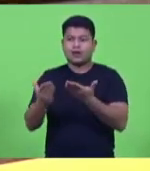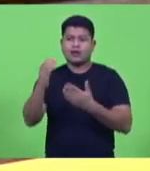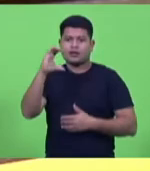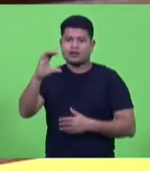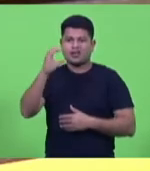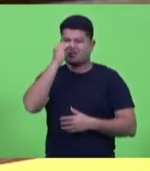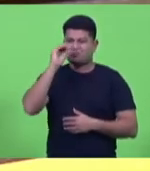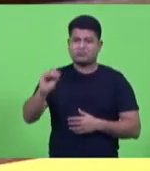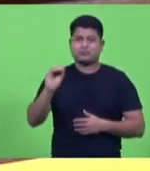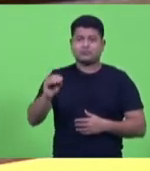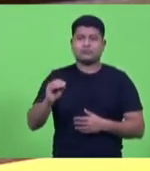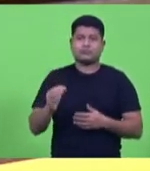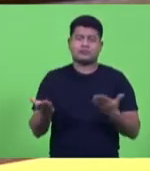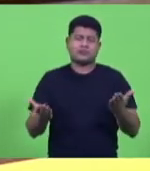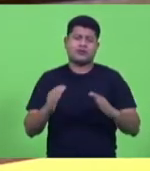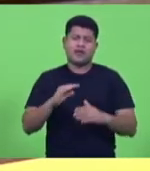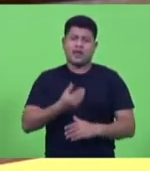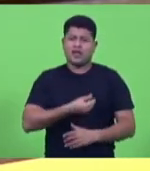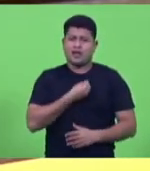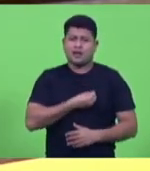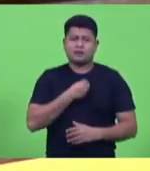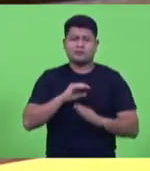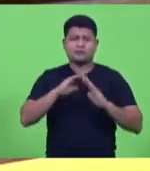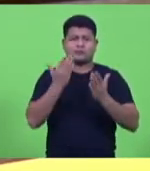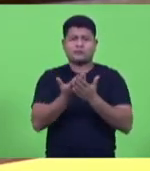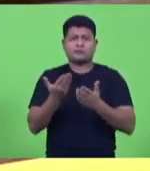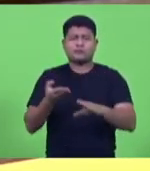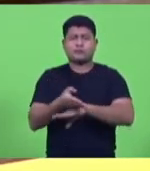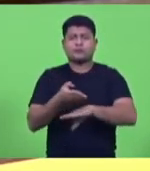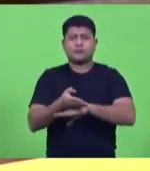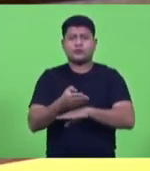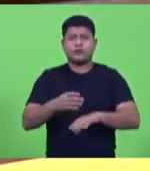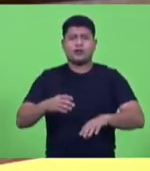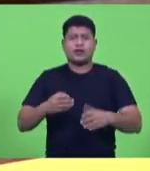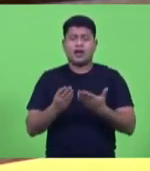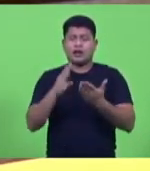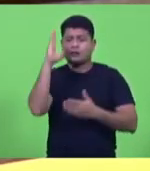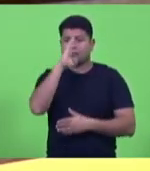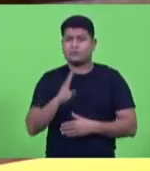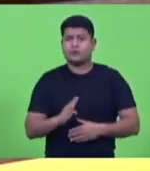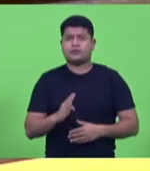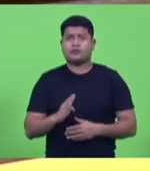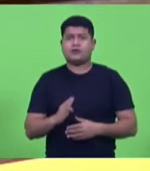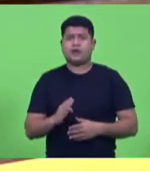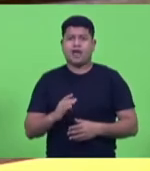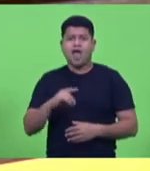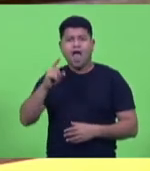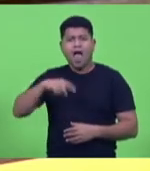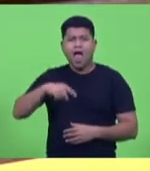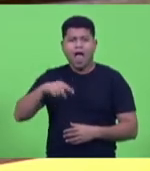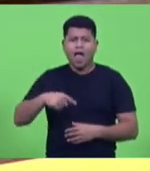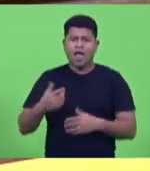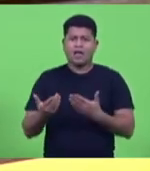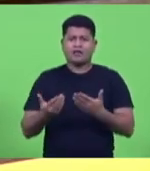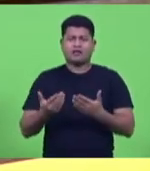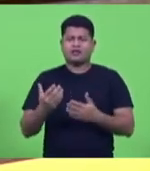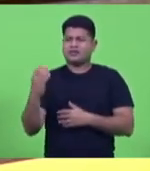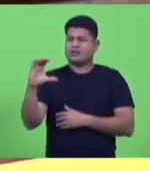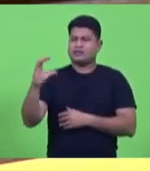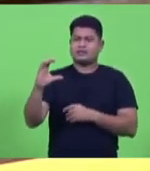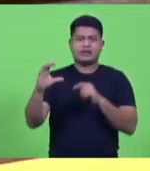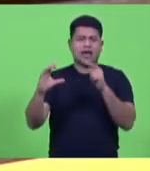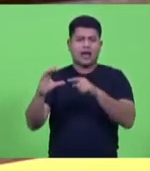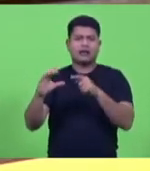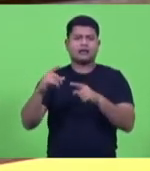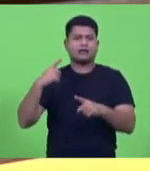as aulas presenciais ficaram tanto tempo sem acontecer no Brasil, não foi à toa. Não foi pela ciência, não